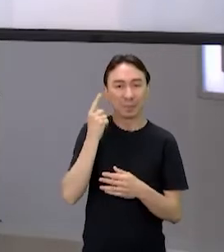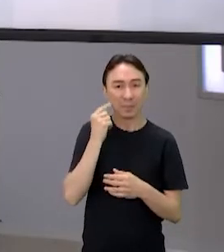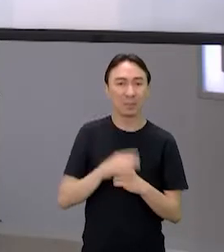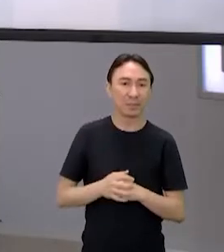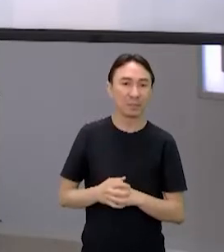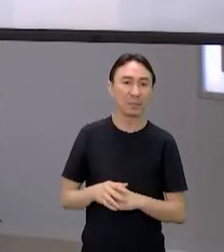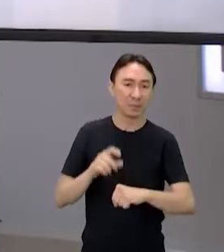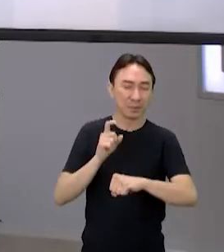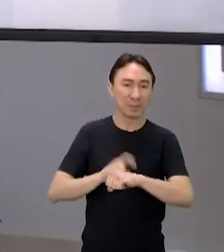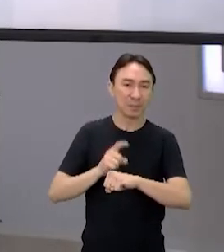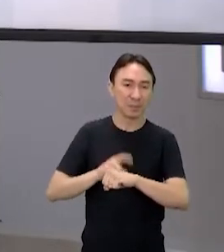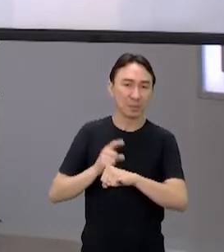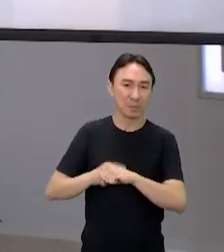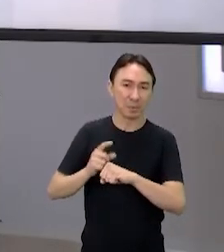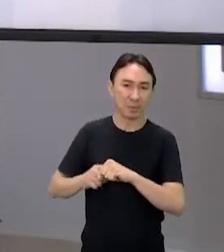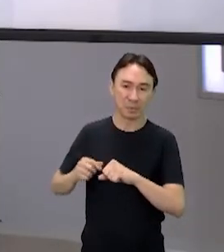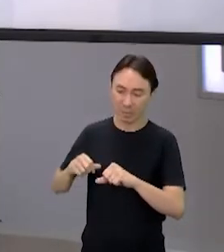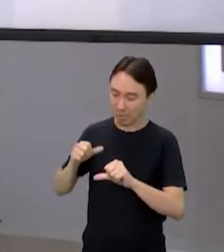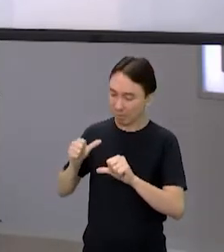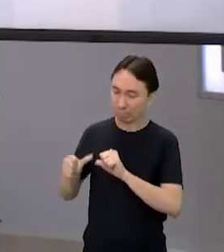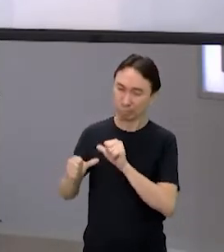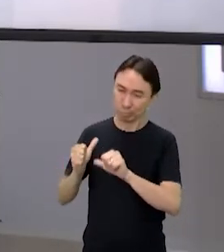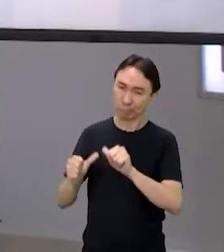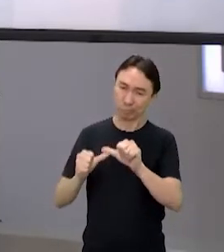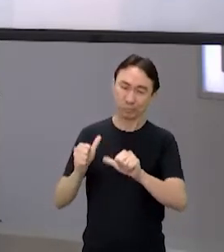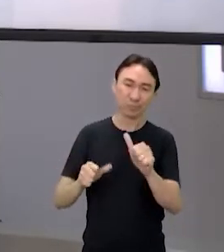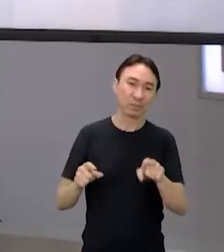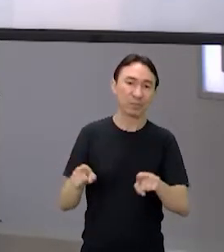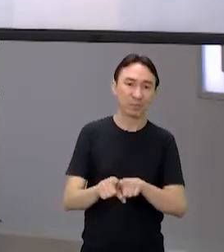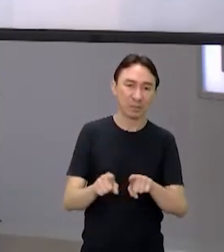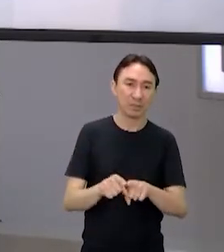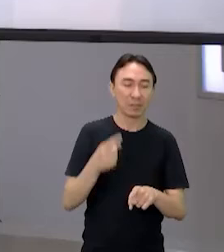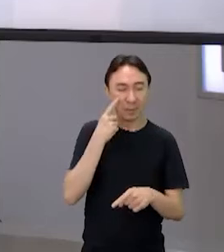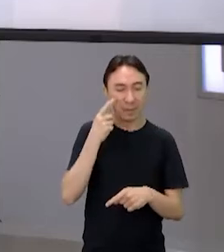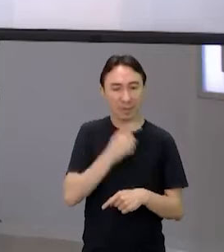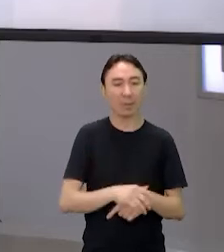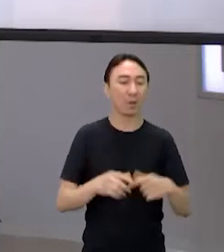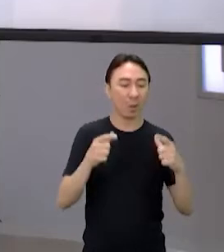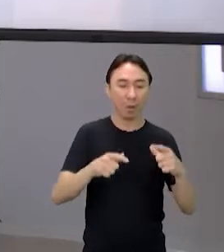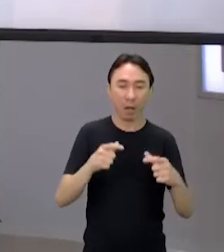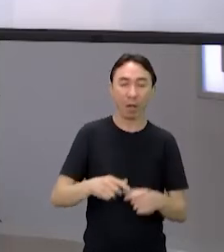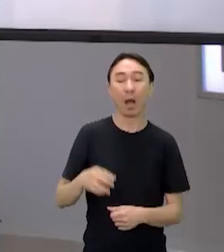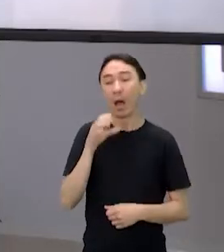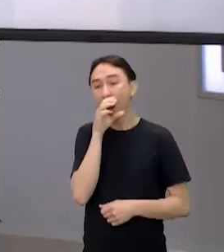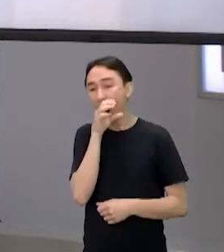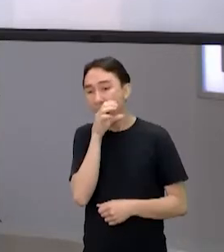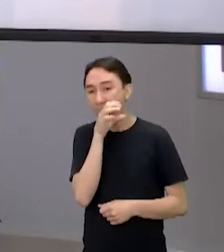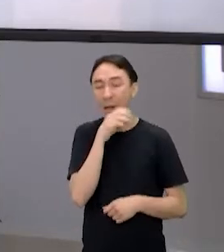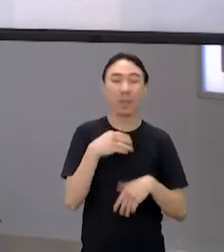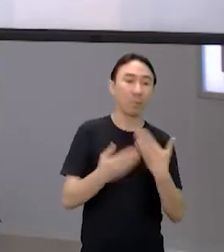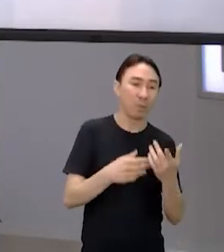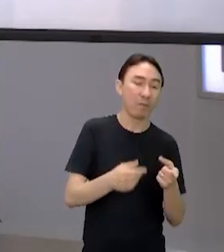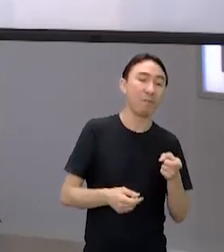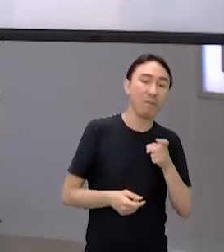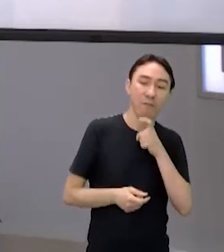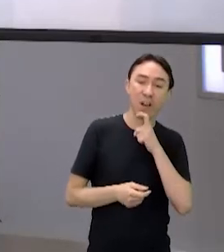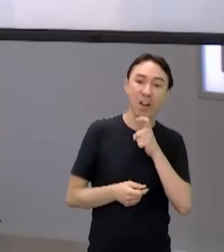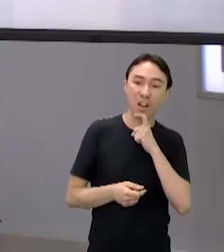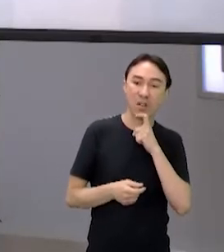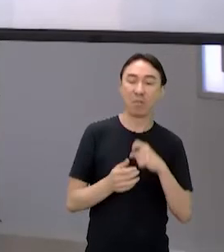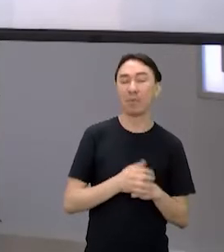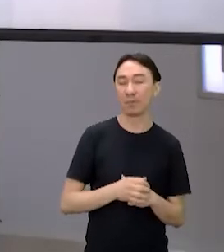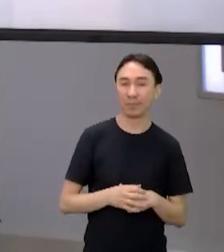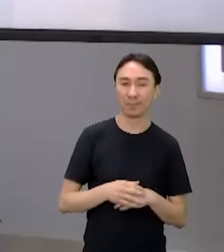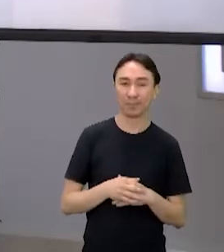por exemplo, também com a presença de ambientes mais quentes e depois ambientes resfriados, de acordo,